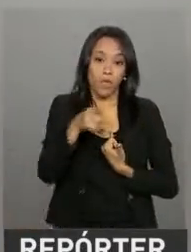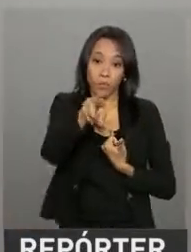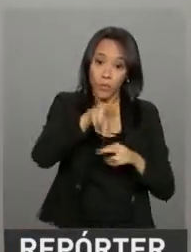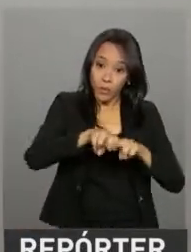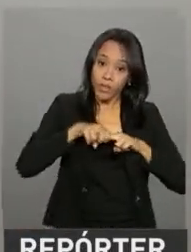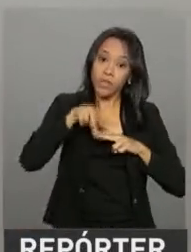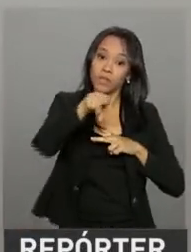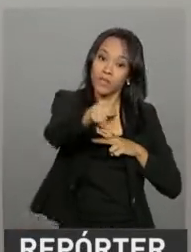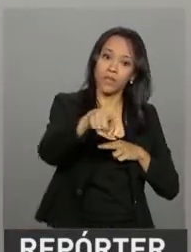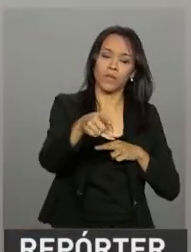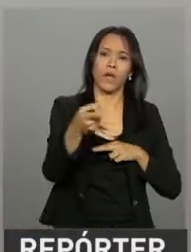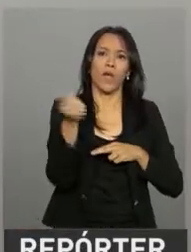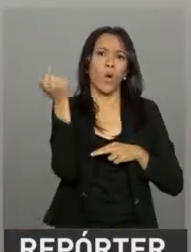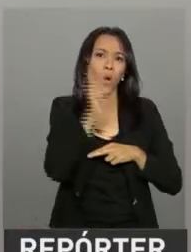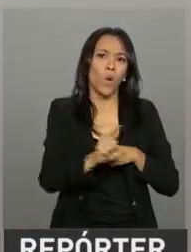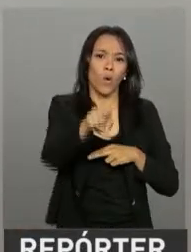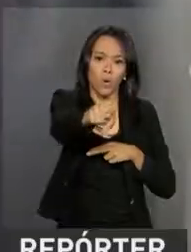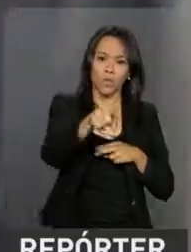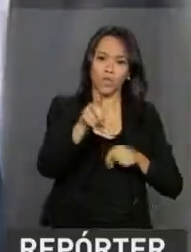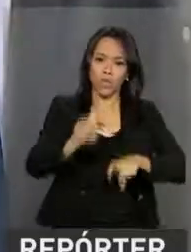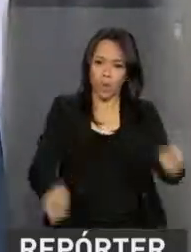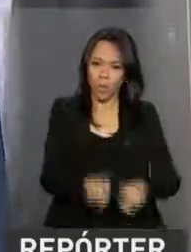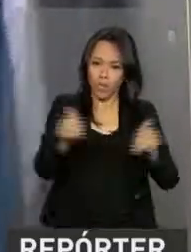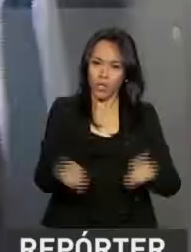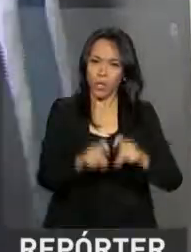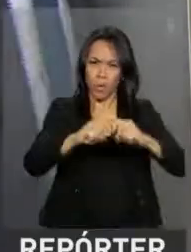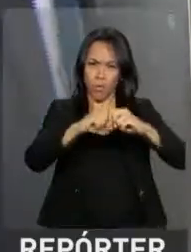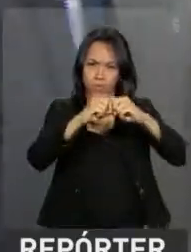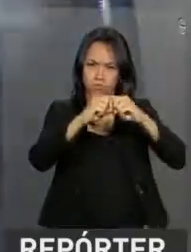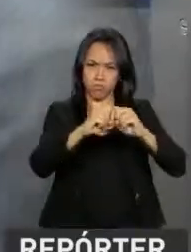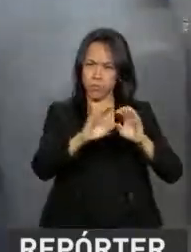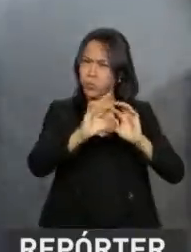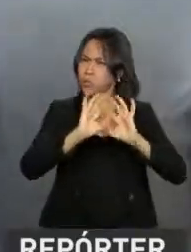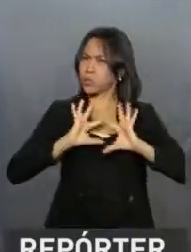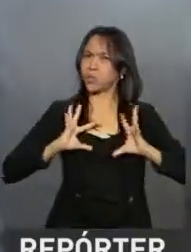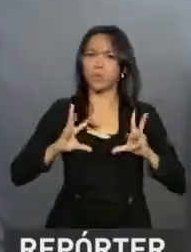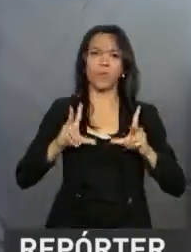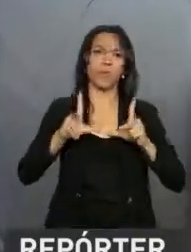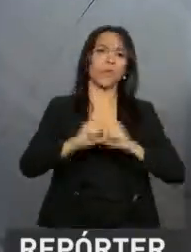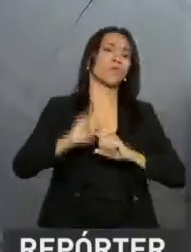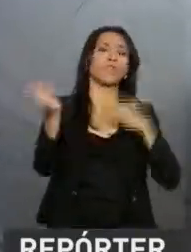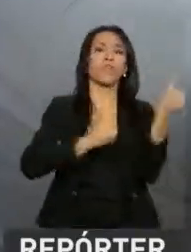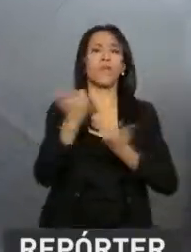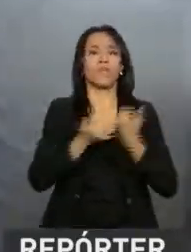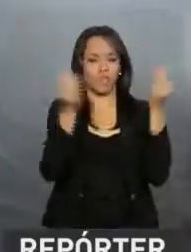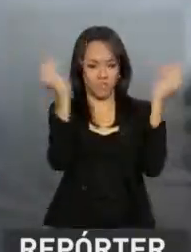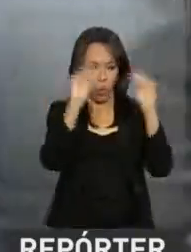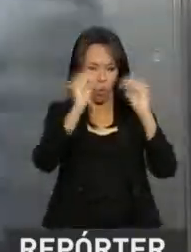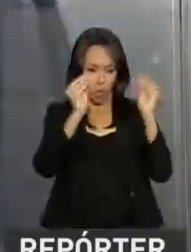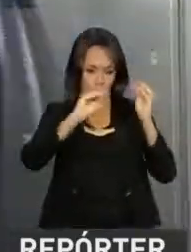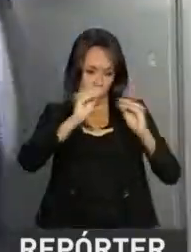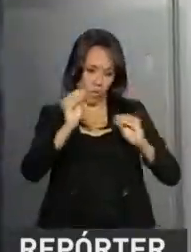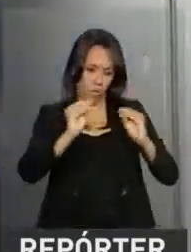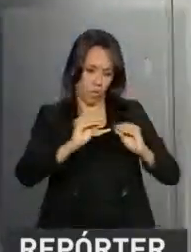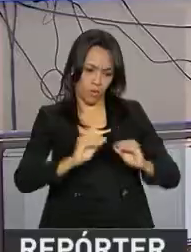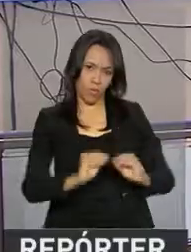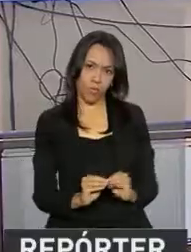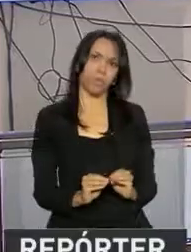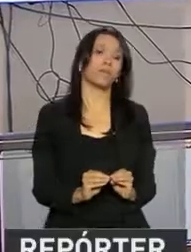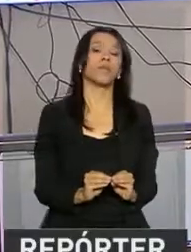de processar todas as informações e lançamentos do sistema único de saúde o sus simultaneamente